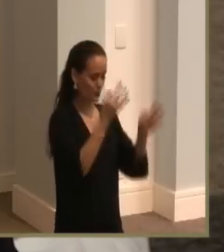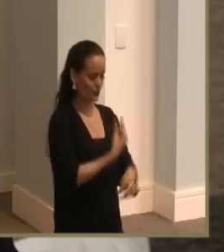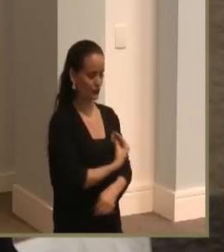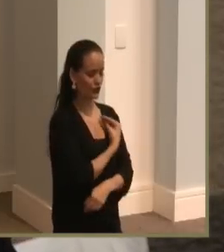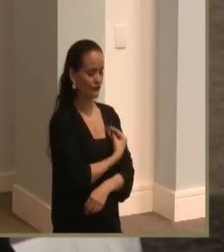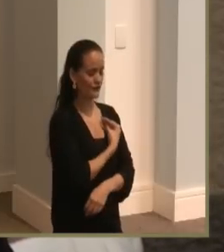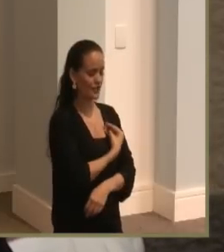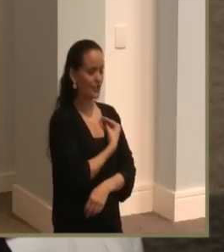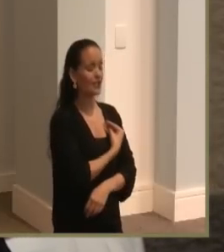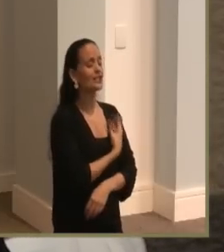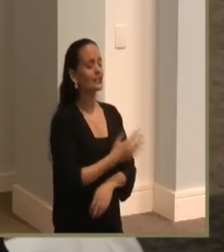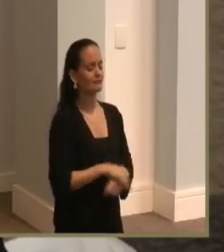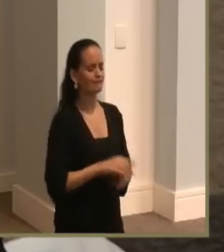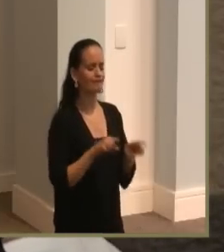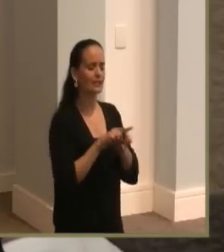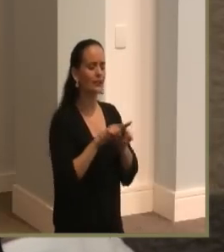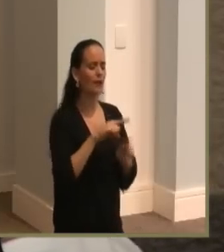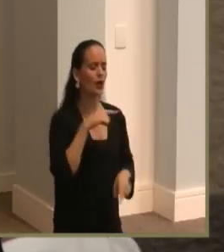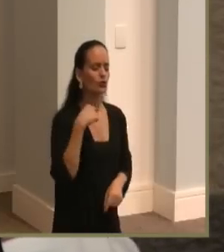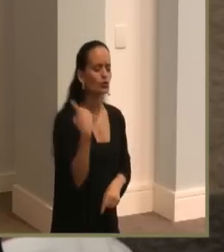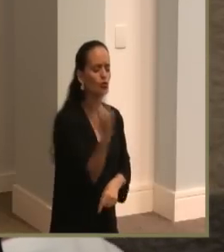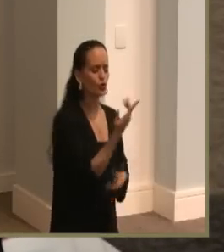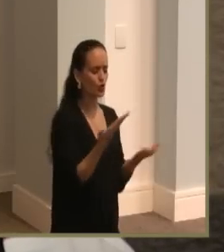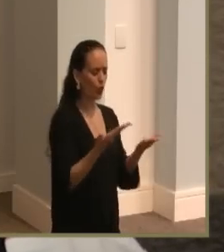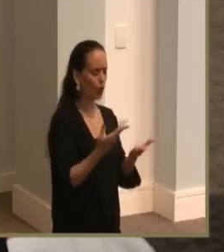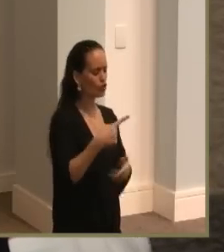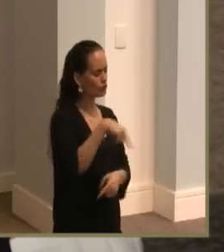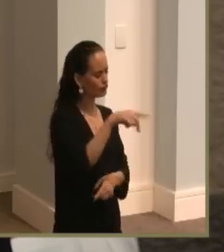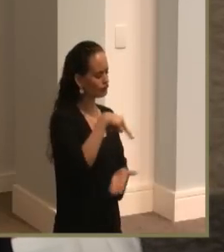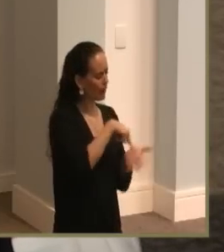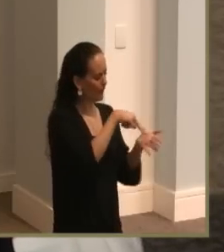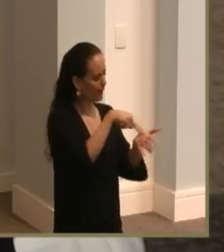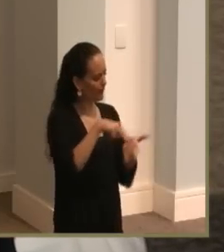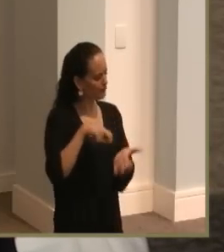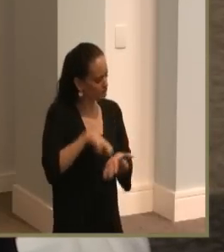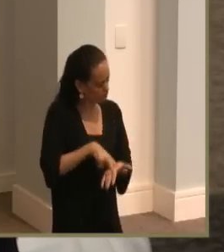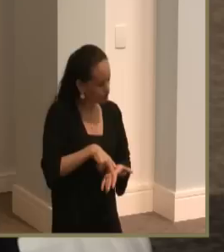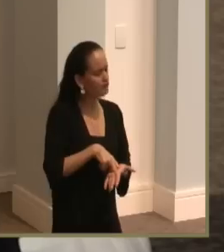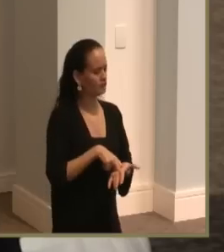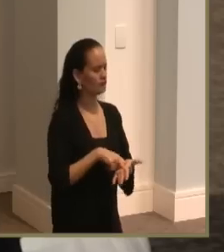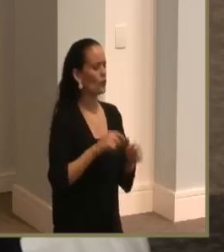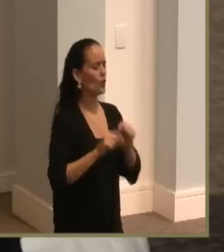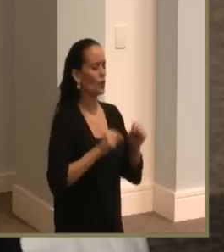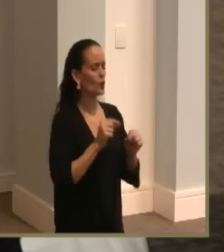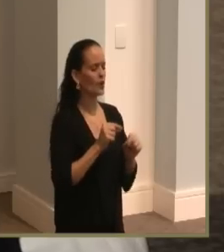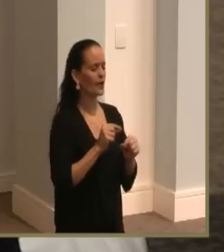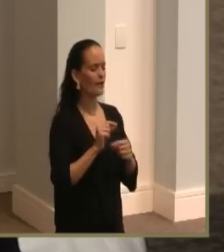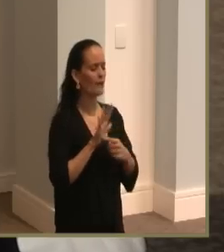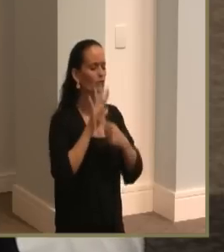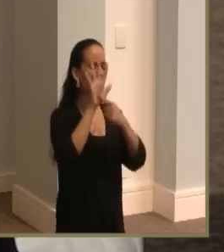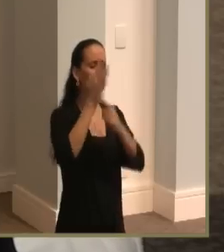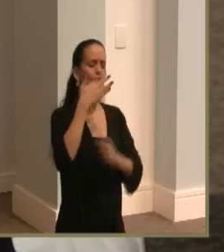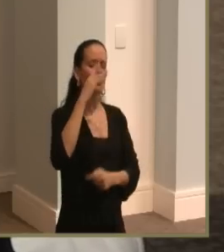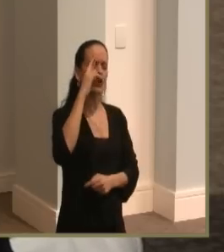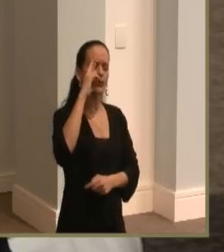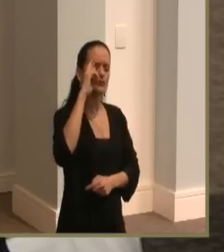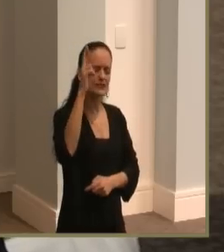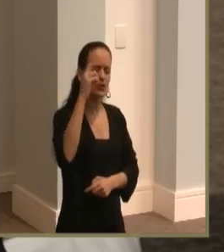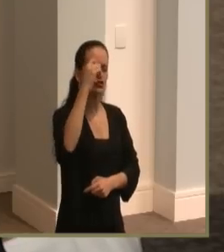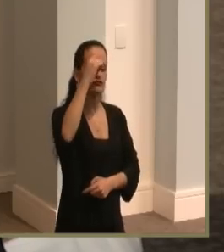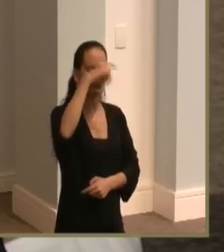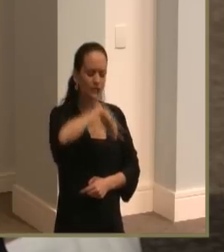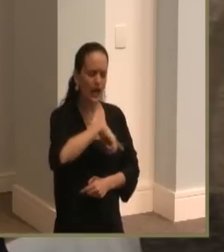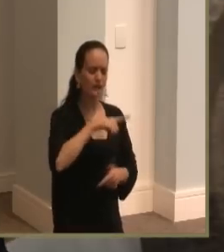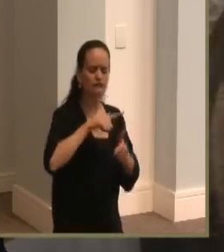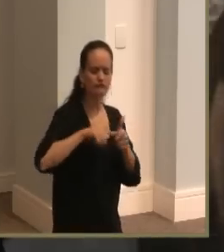pelo exemplo, e a todos que aqui estão também trazendo as suas lutas, as suas dificuldades, se derramando diante do Senhor de joelhos,